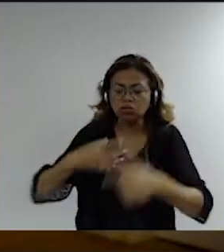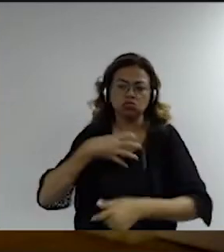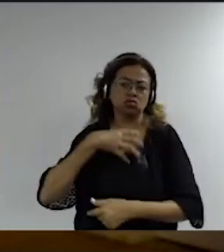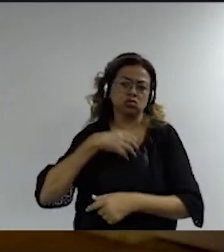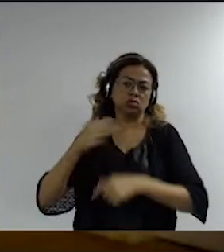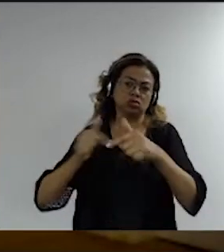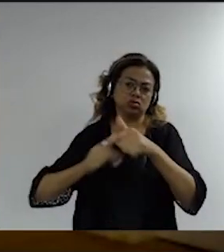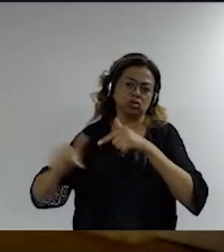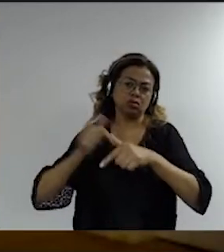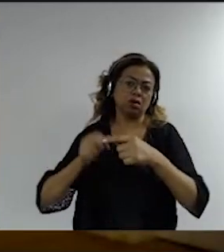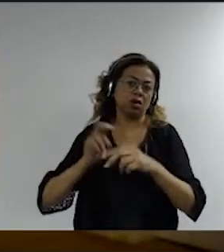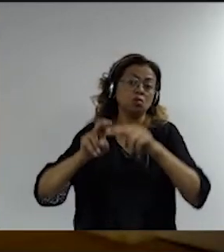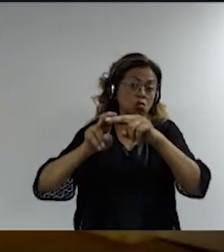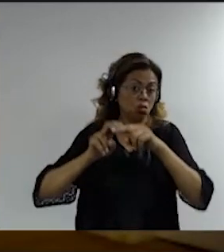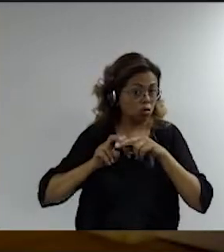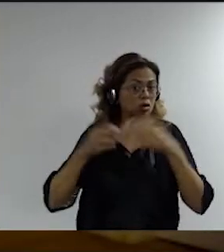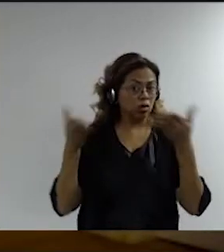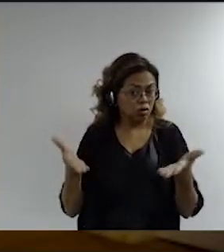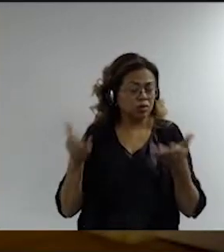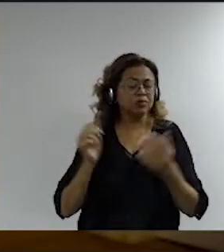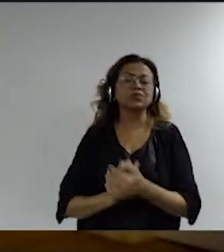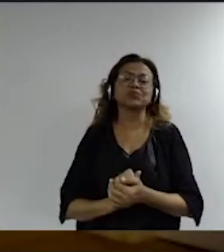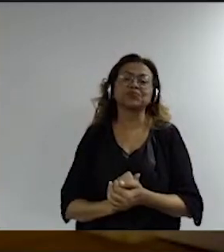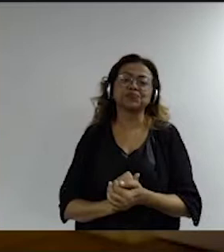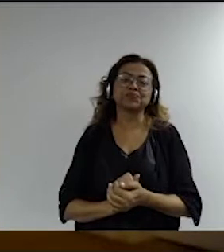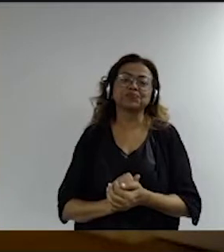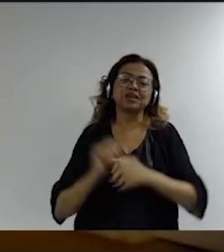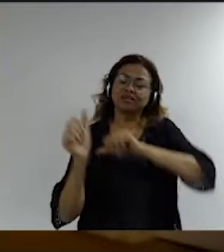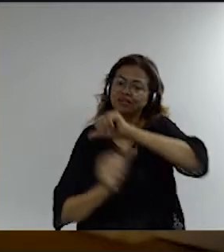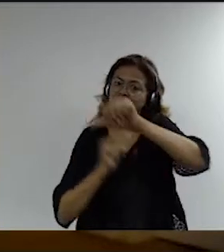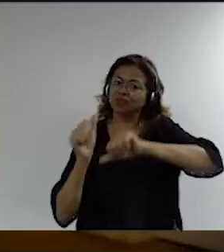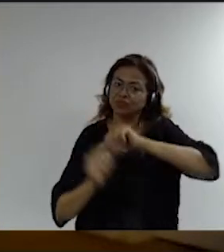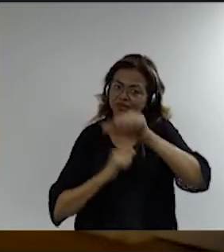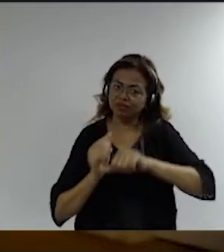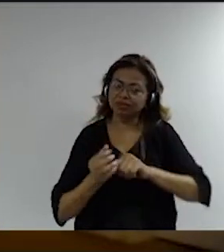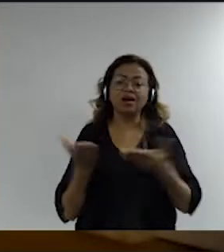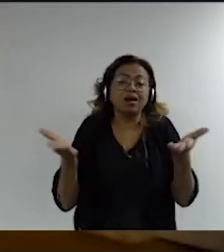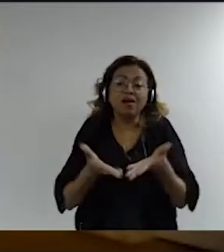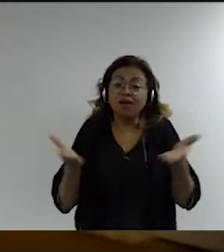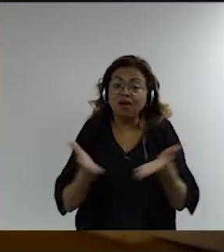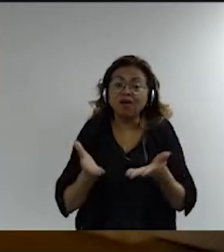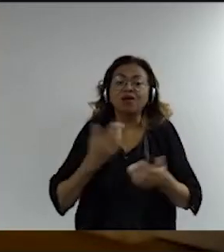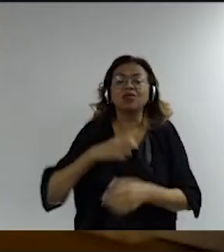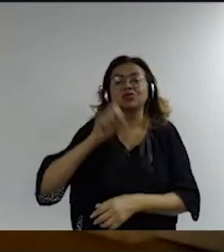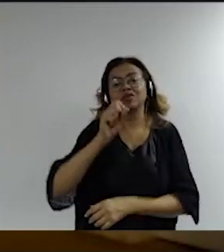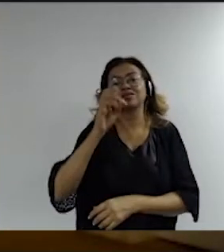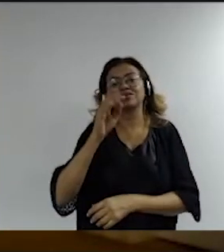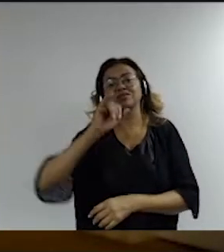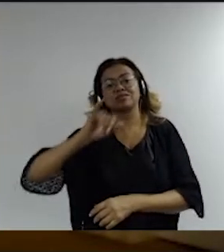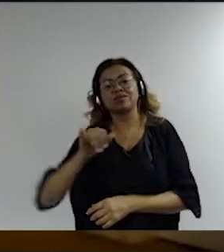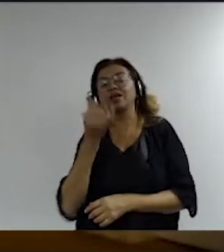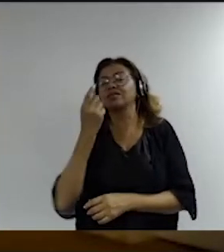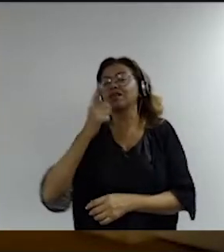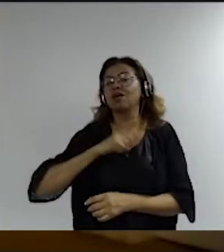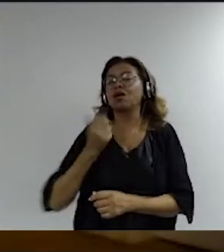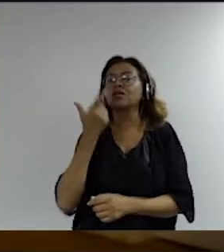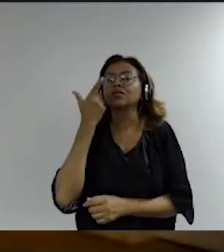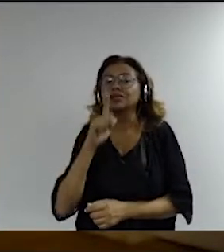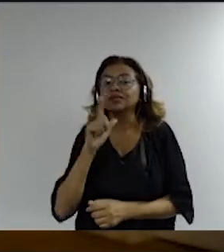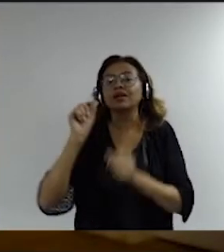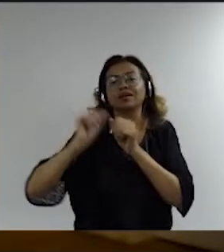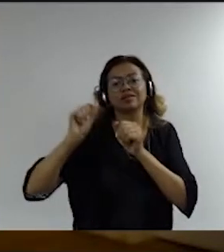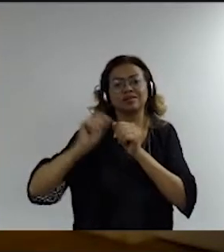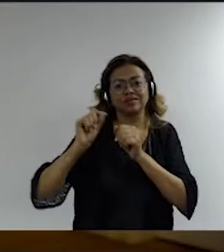Foi graças a esse investimento, graças a essas mudanças, que hoje o Superior Tribunal de Justiça consegue